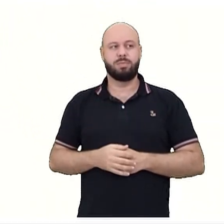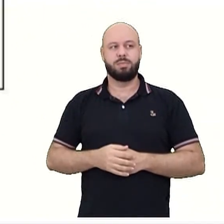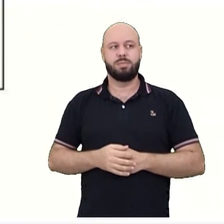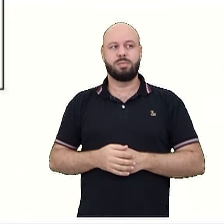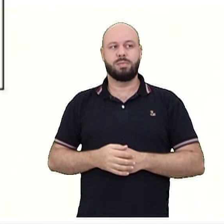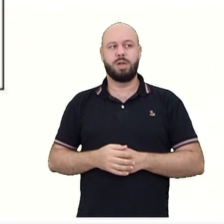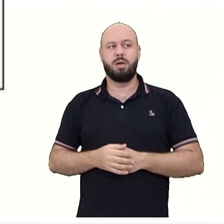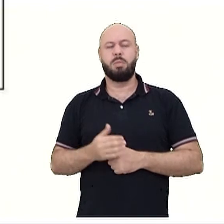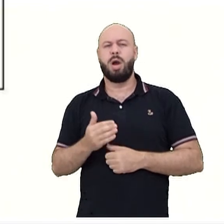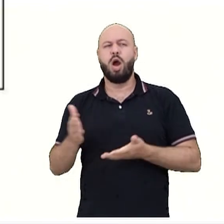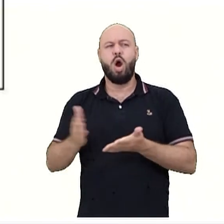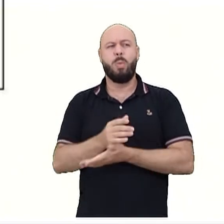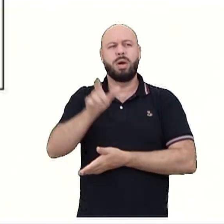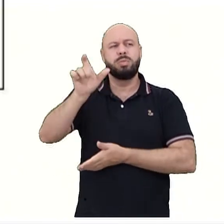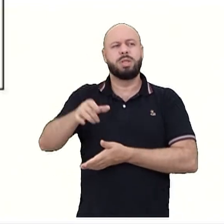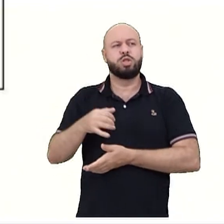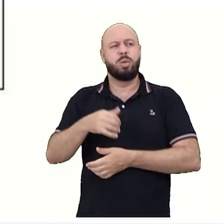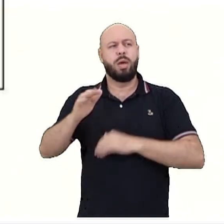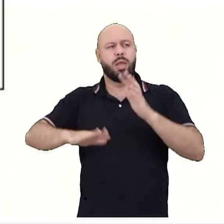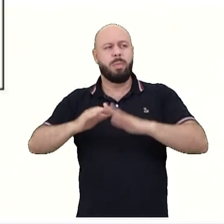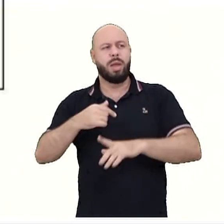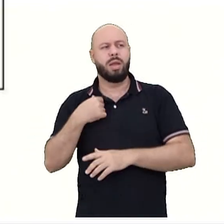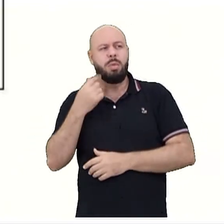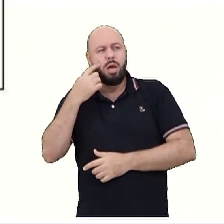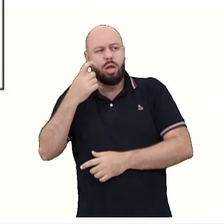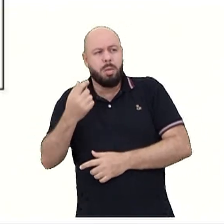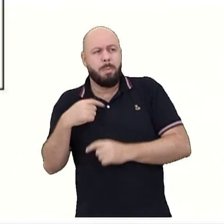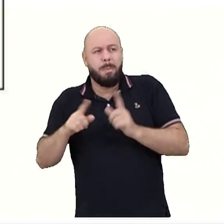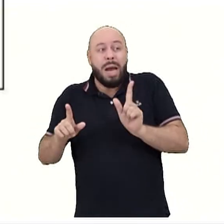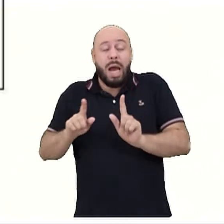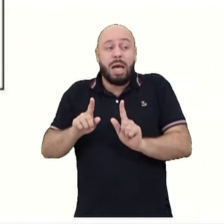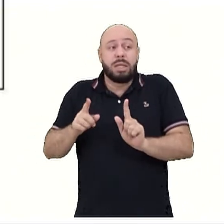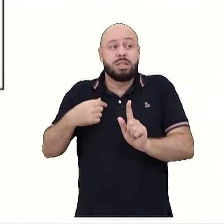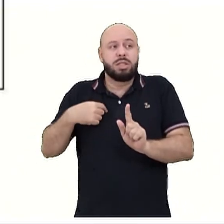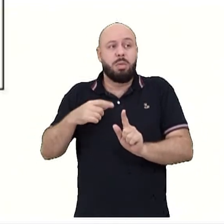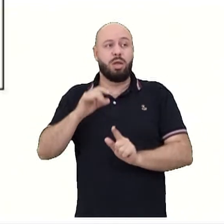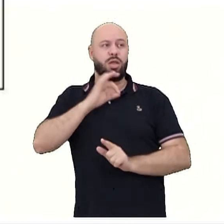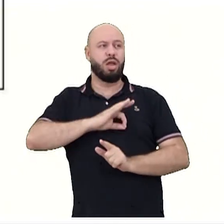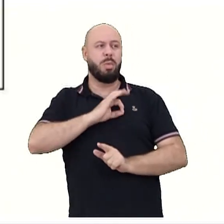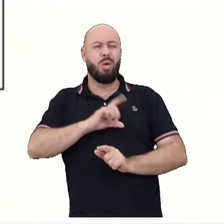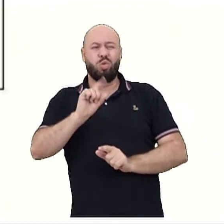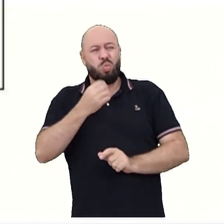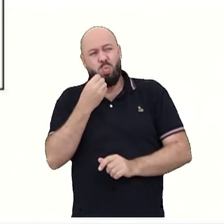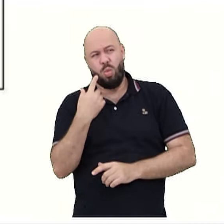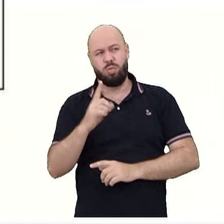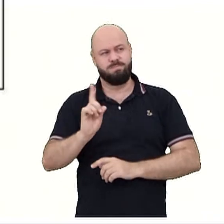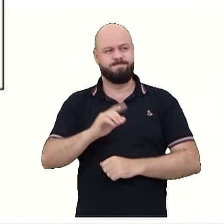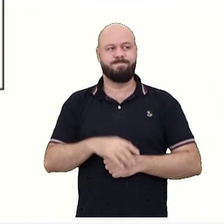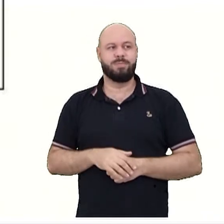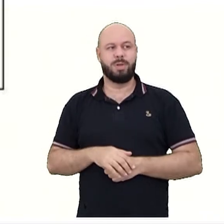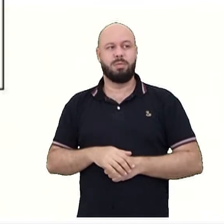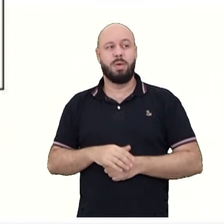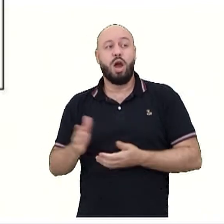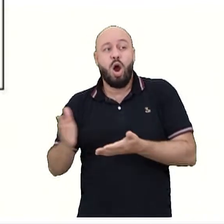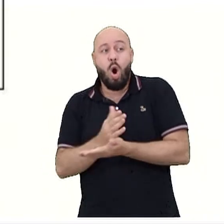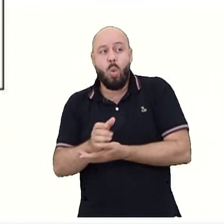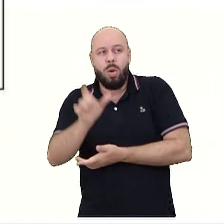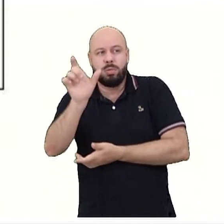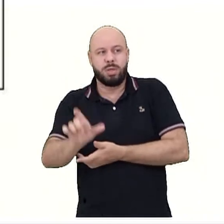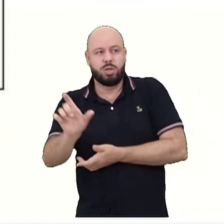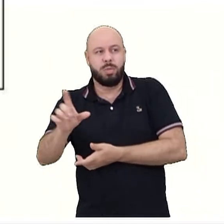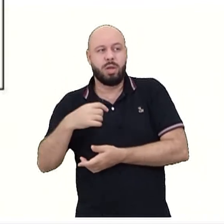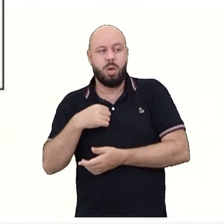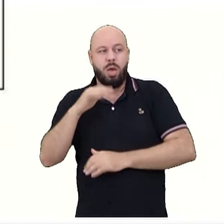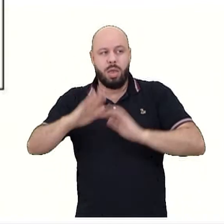some people, their job is interesting, but their salary is not good. For other people,